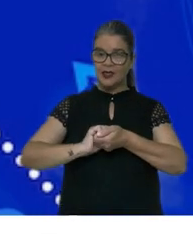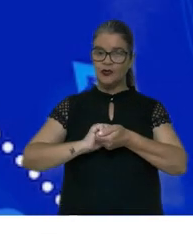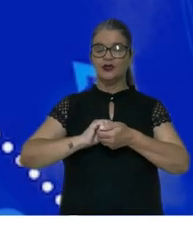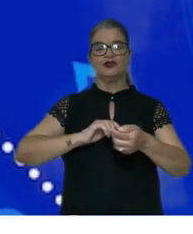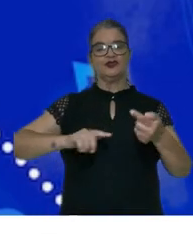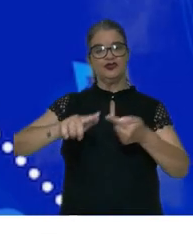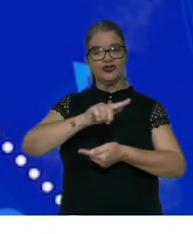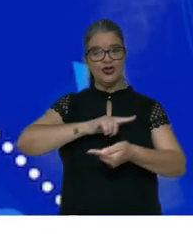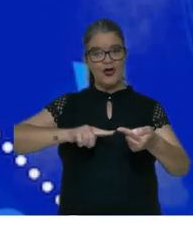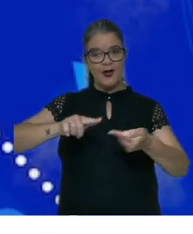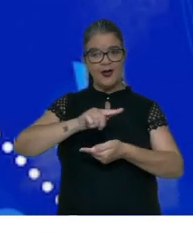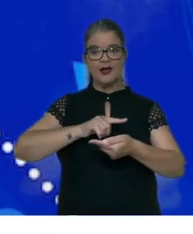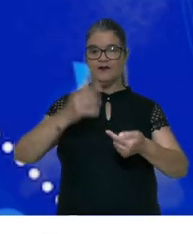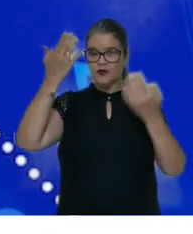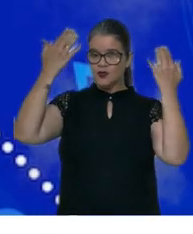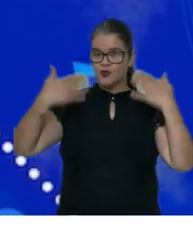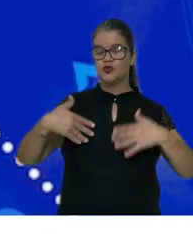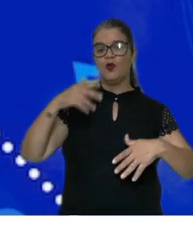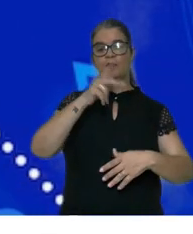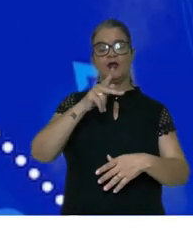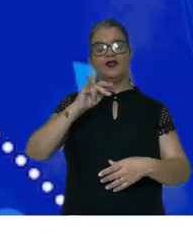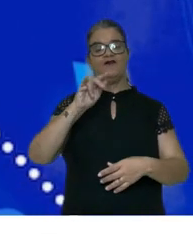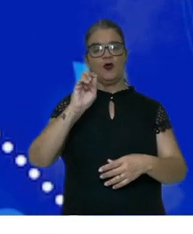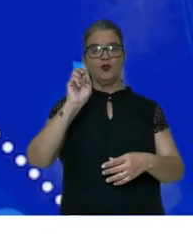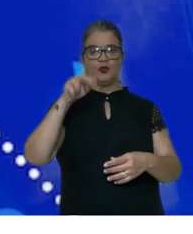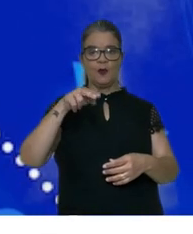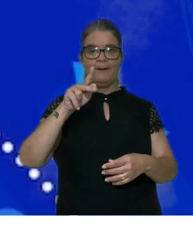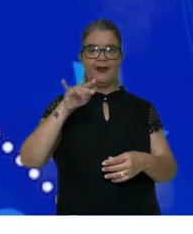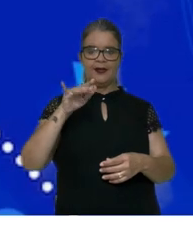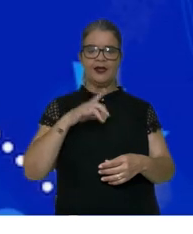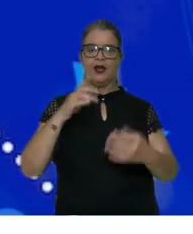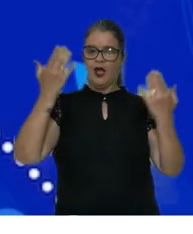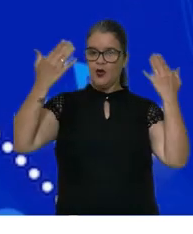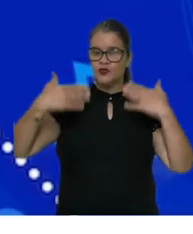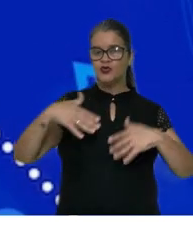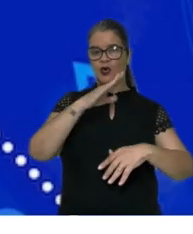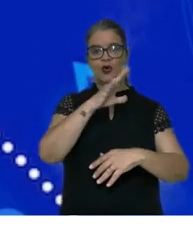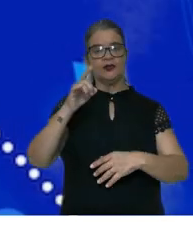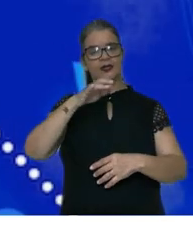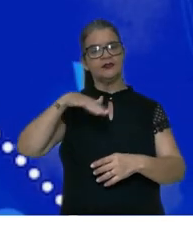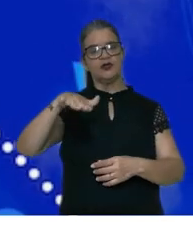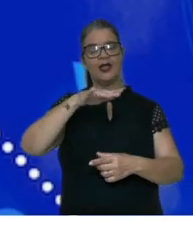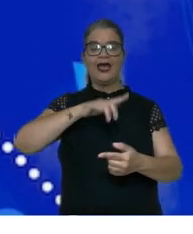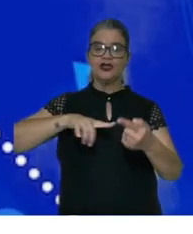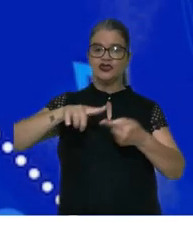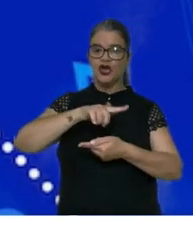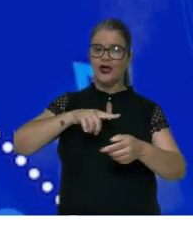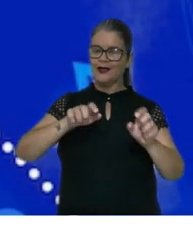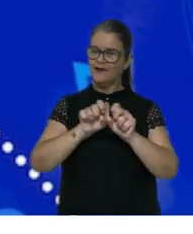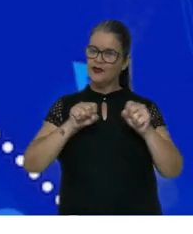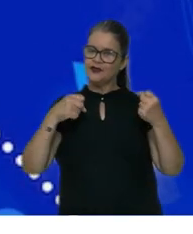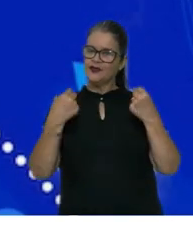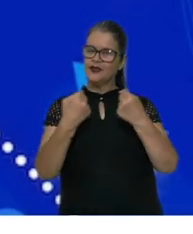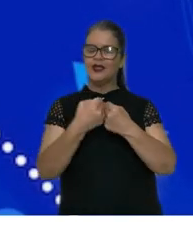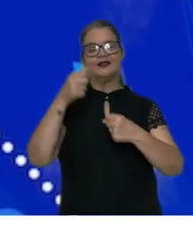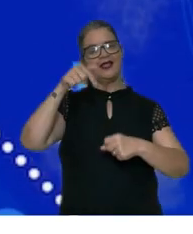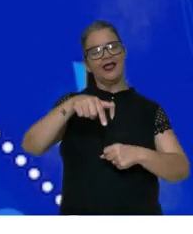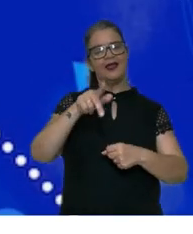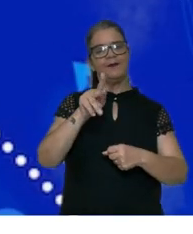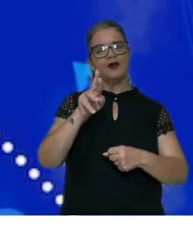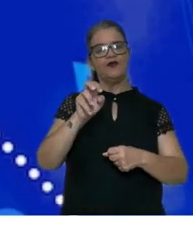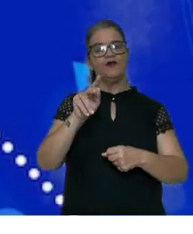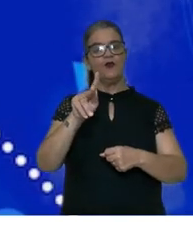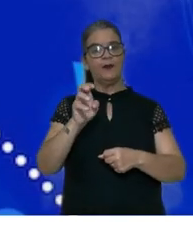Saudações geográficas. Eu sou o professor Ivelton Pereira. Eu sou coordenador da área de Geografia e Sociologia aqui do PREVUP e eu